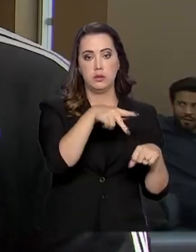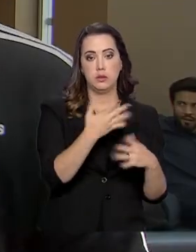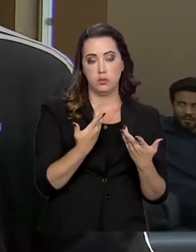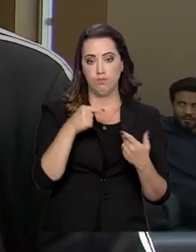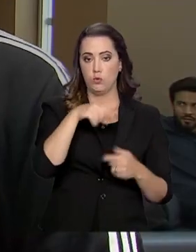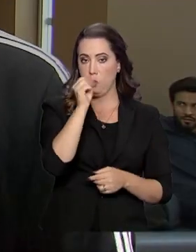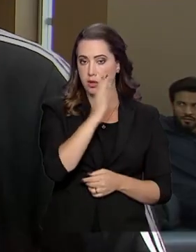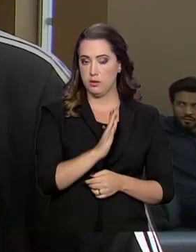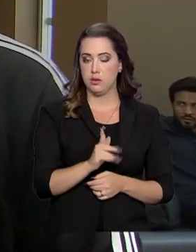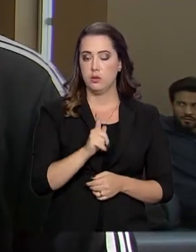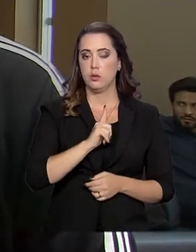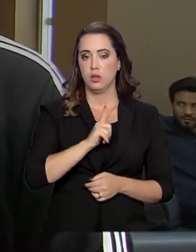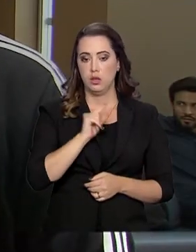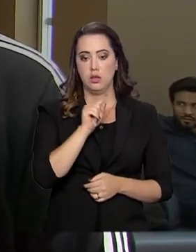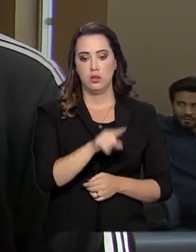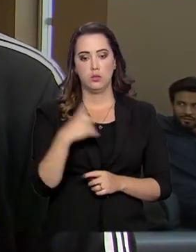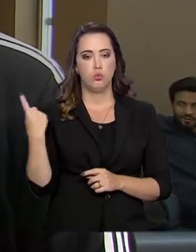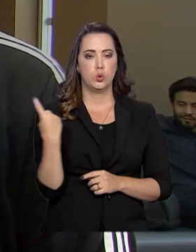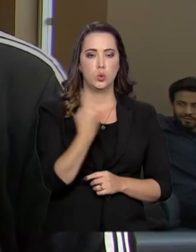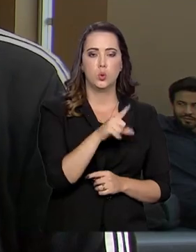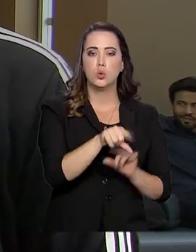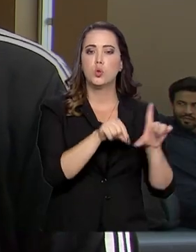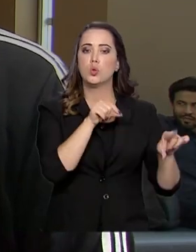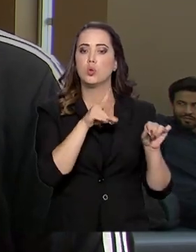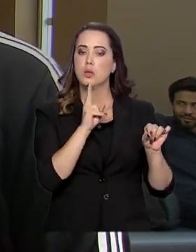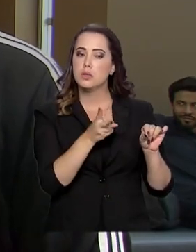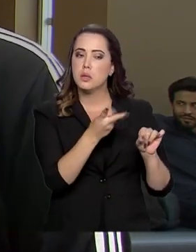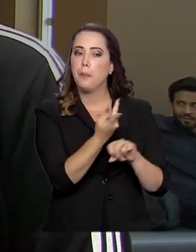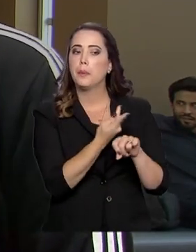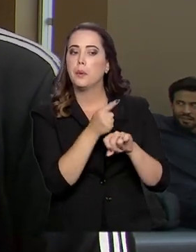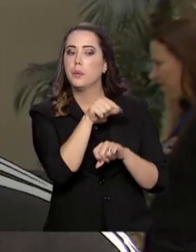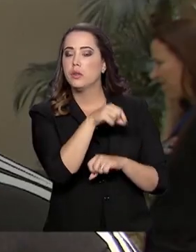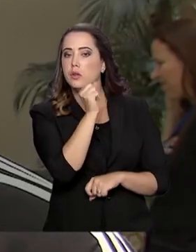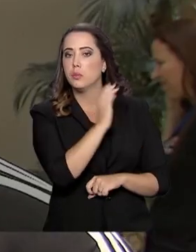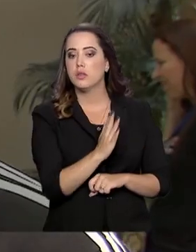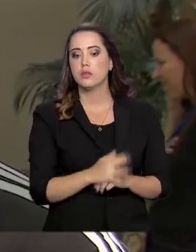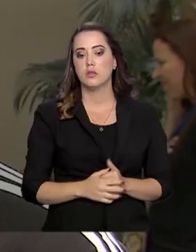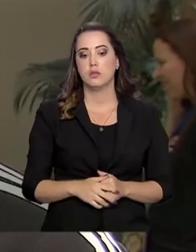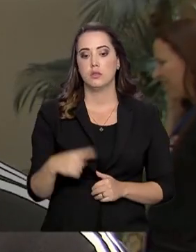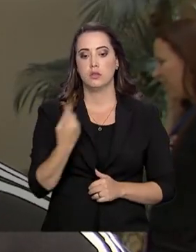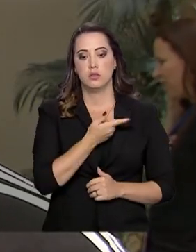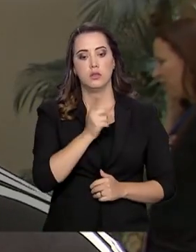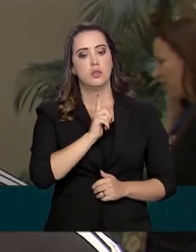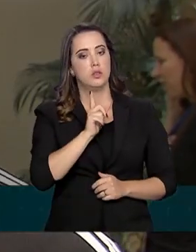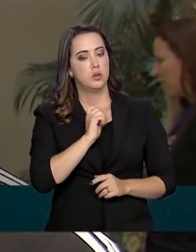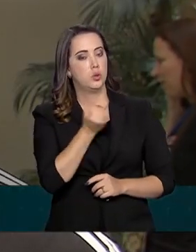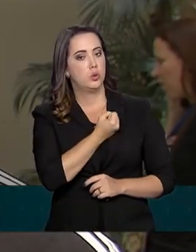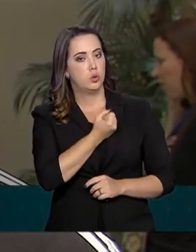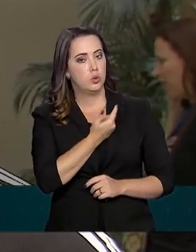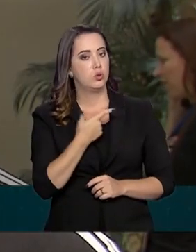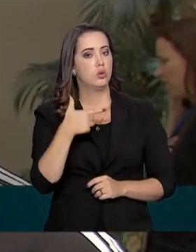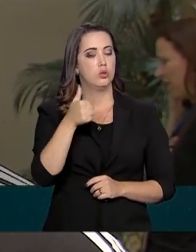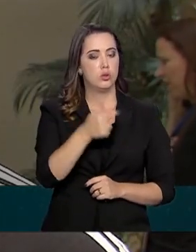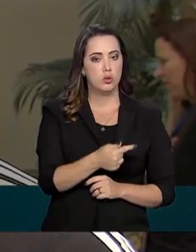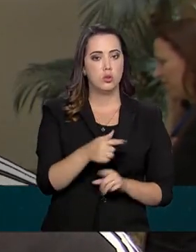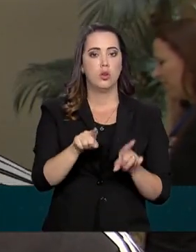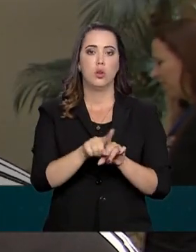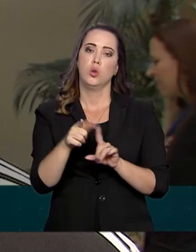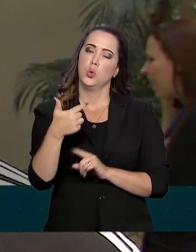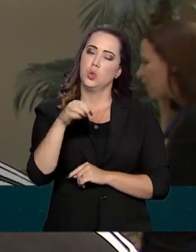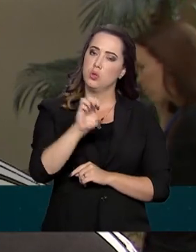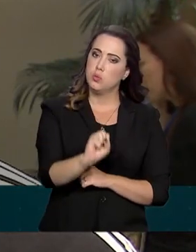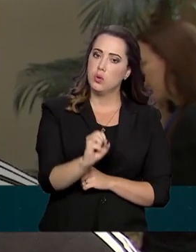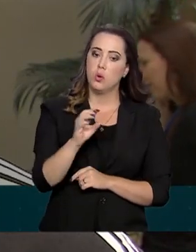o Brasil, que é um dos destinos mais procurados pelos clientes. Nós temos nossos números em 2017 e 2018, nossa empresa mandou